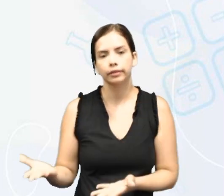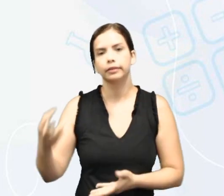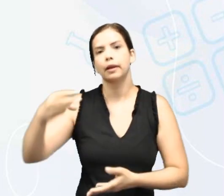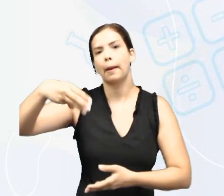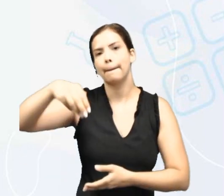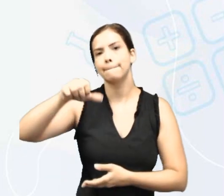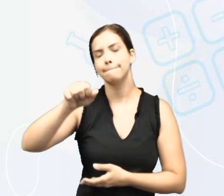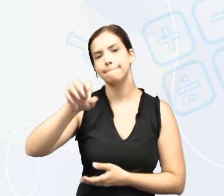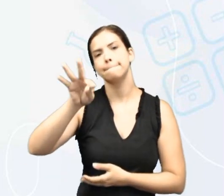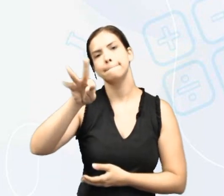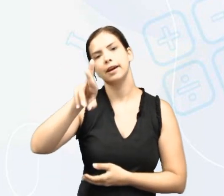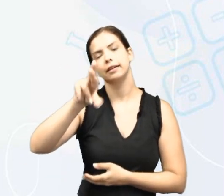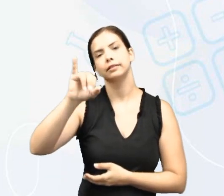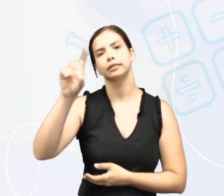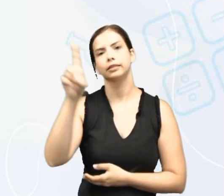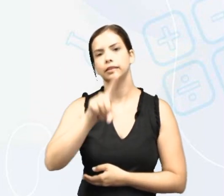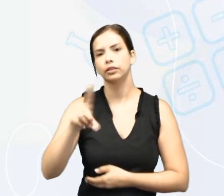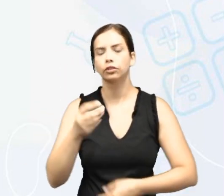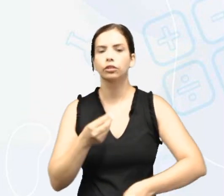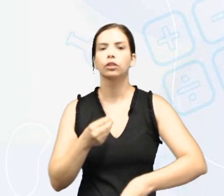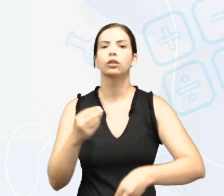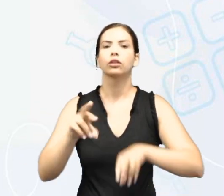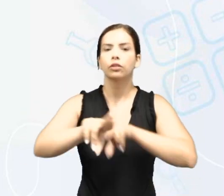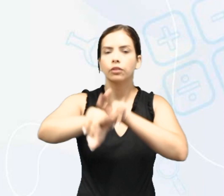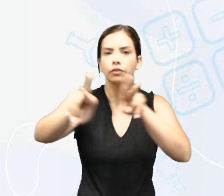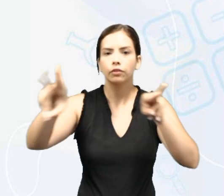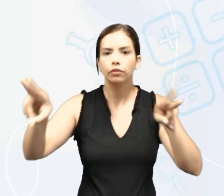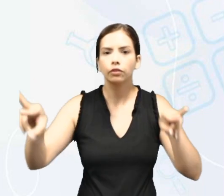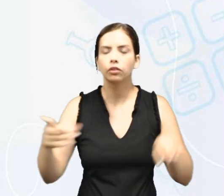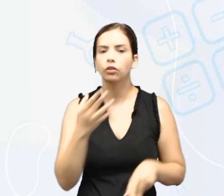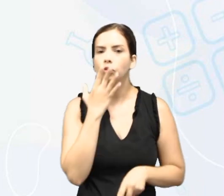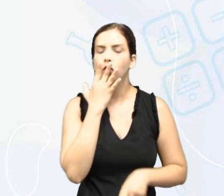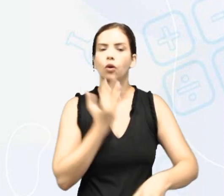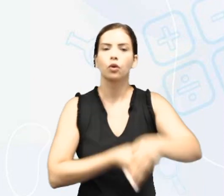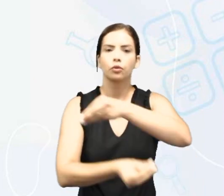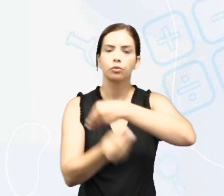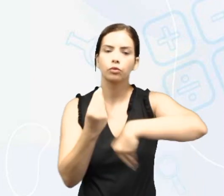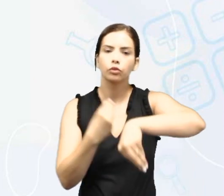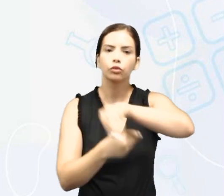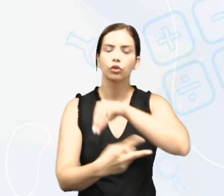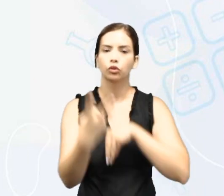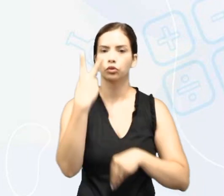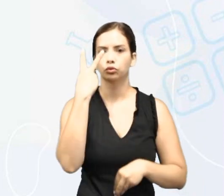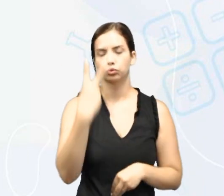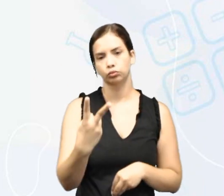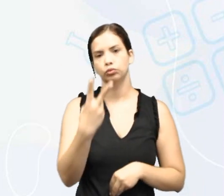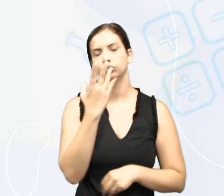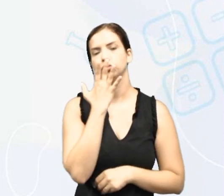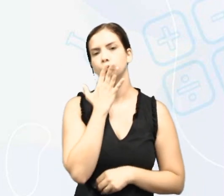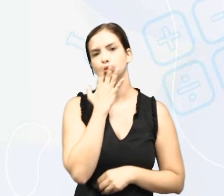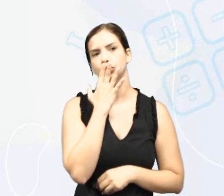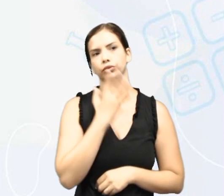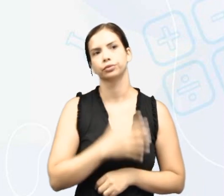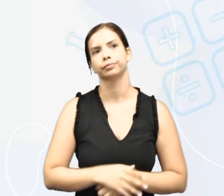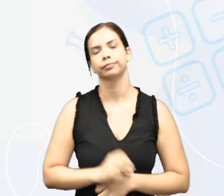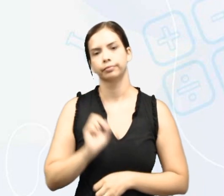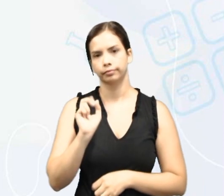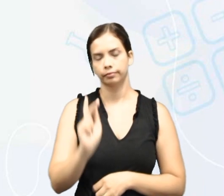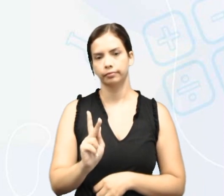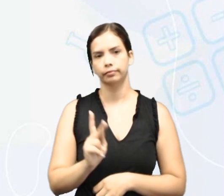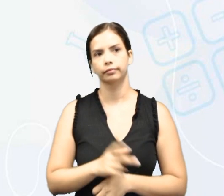máxima intensidade. É a variação de tonalidade obtida pela mistura de duas cores. Certo?